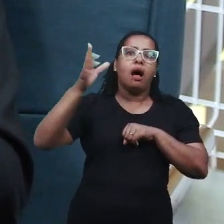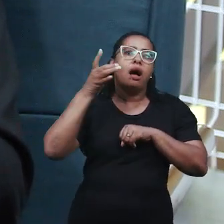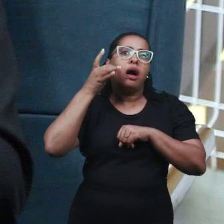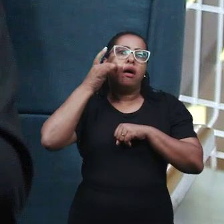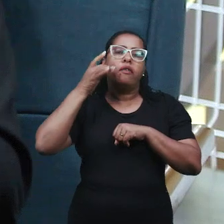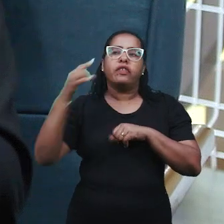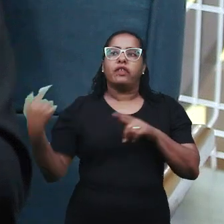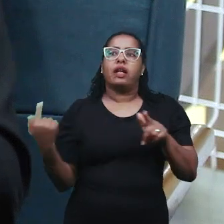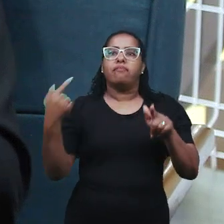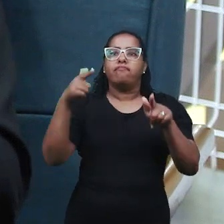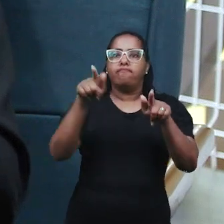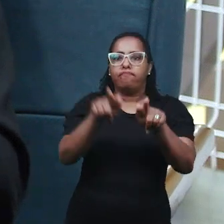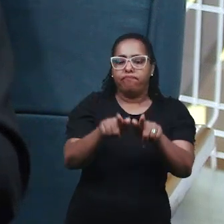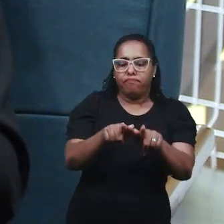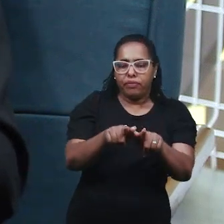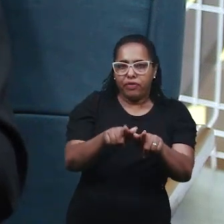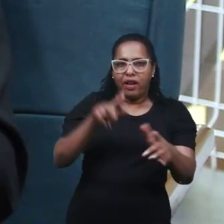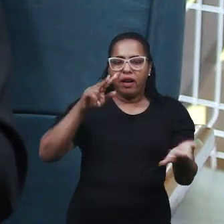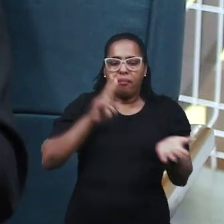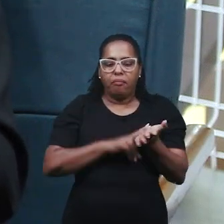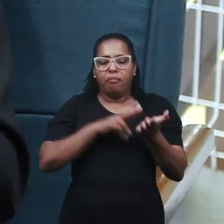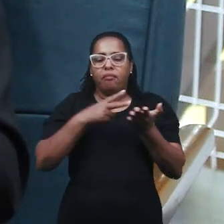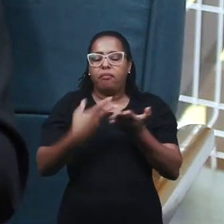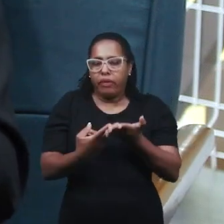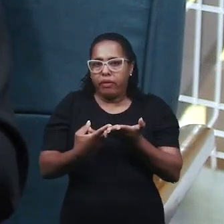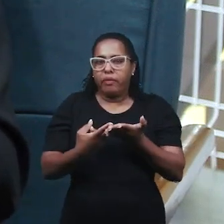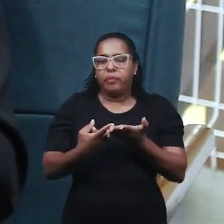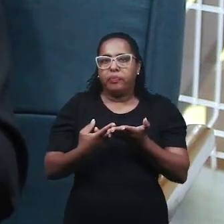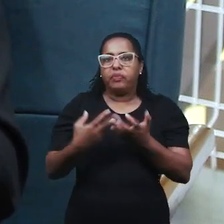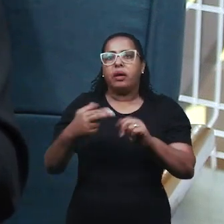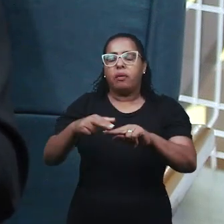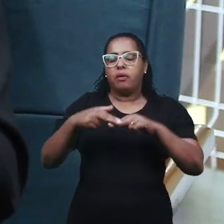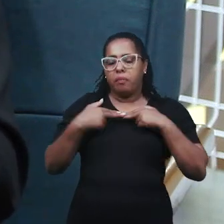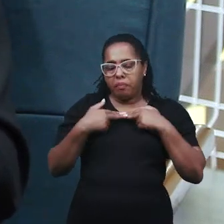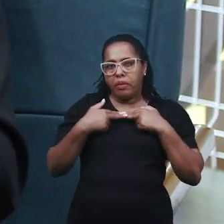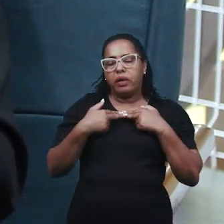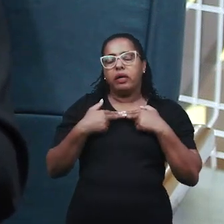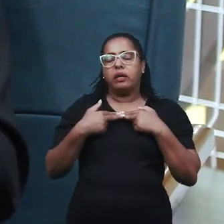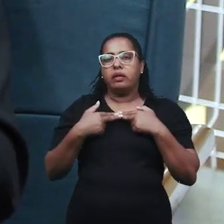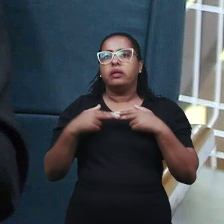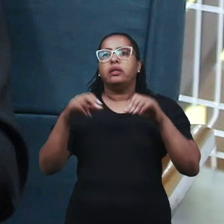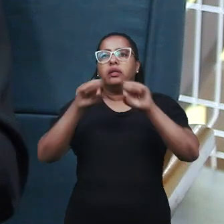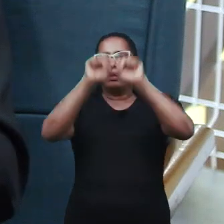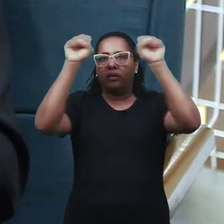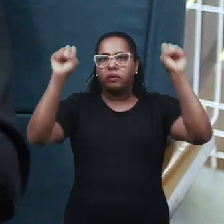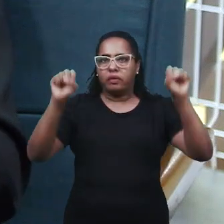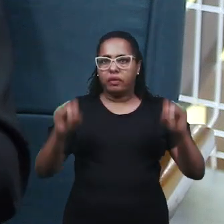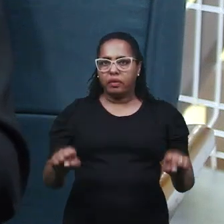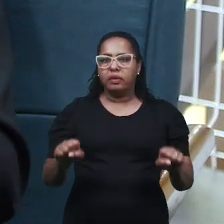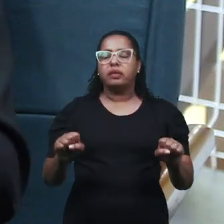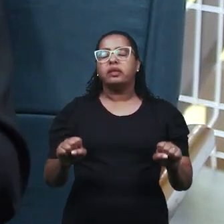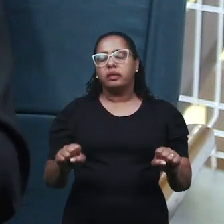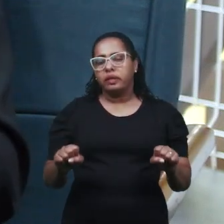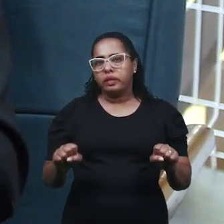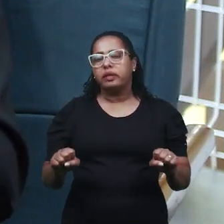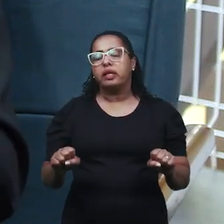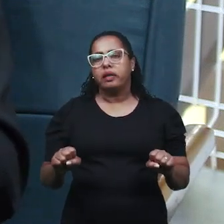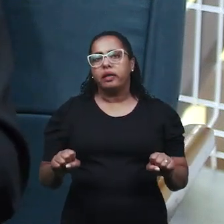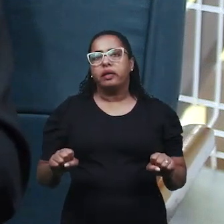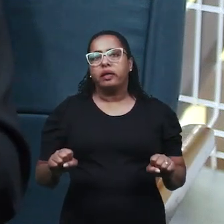ali, simultaneamente, ele faz a tradução, né, através desse sistema, do equipamento que nós utilizamos,